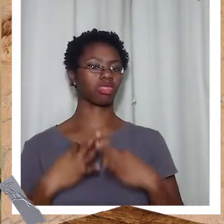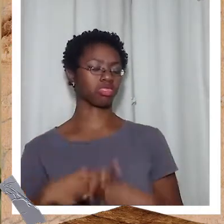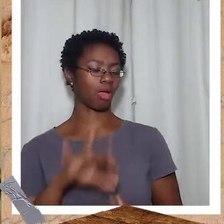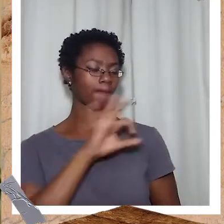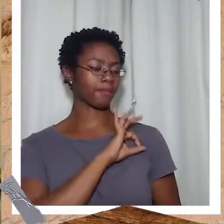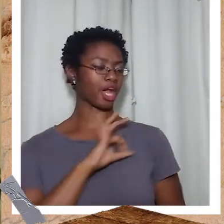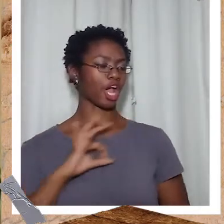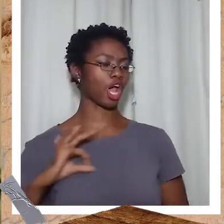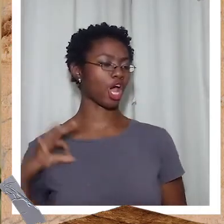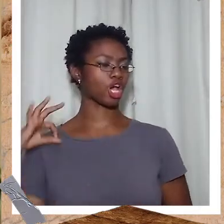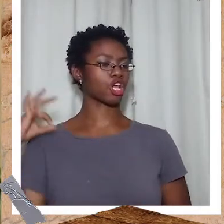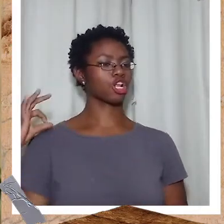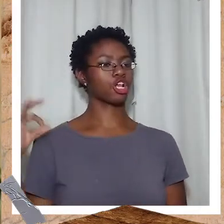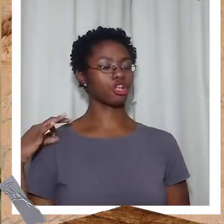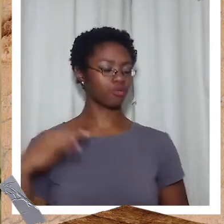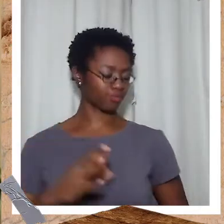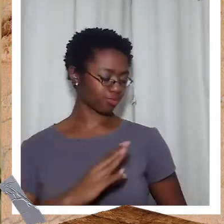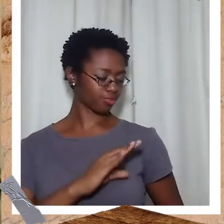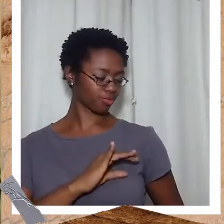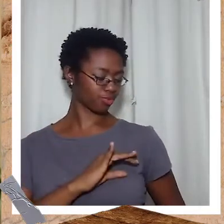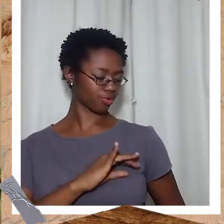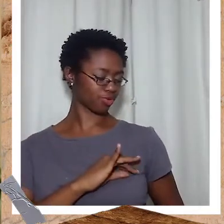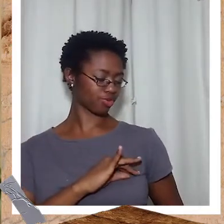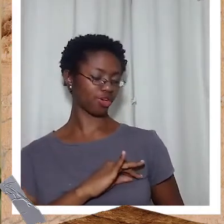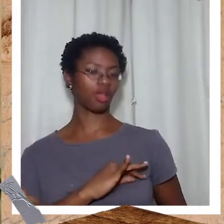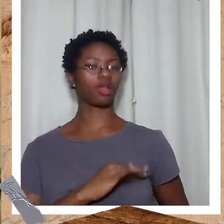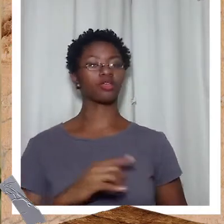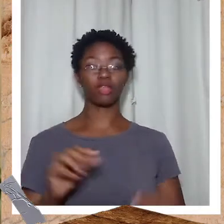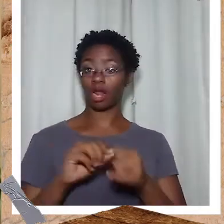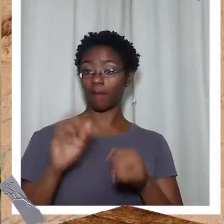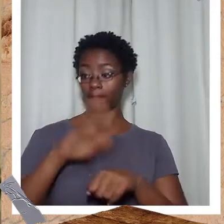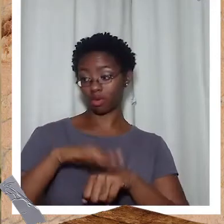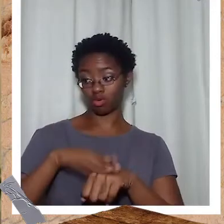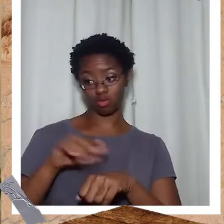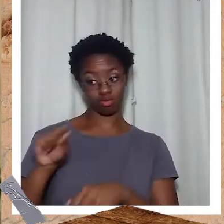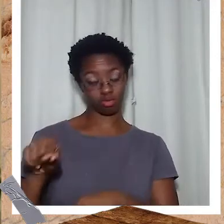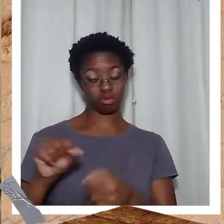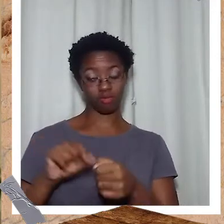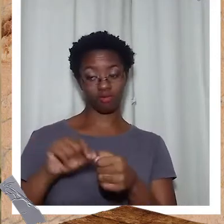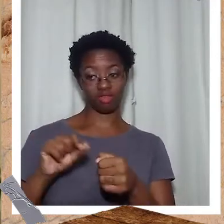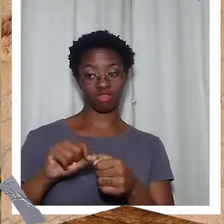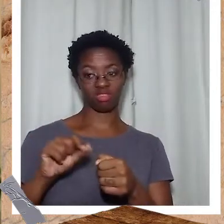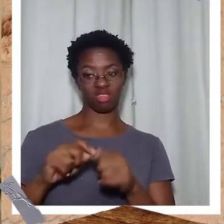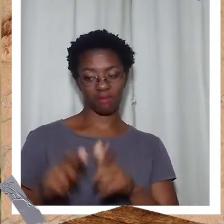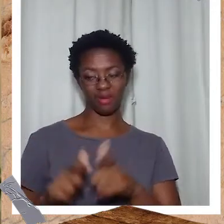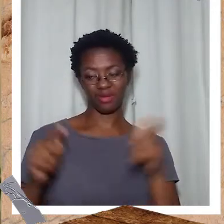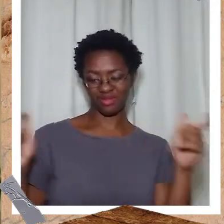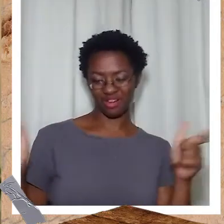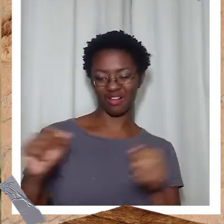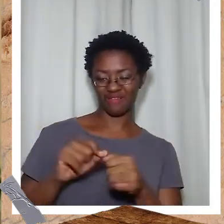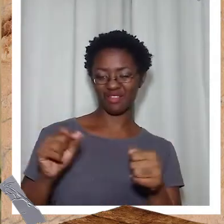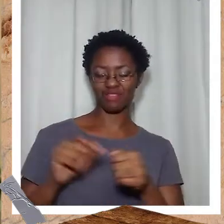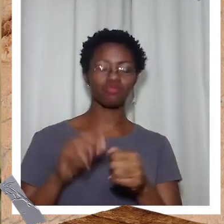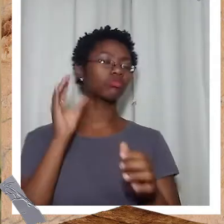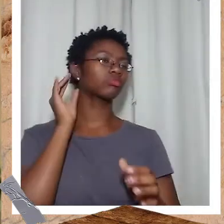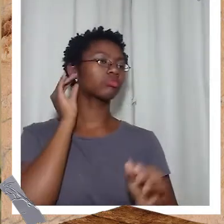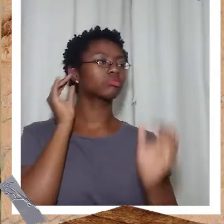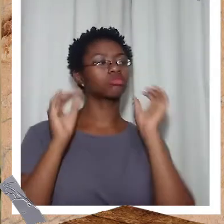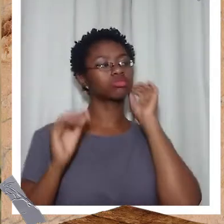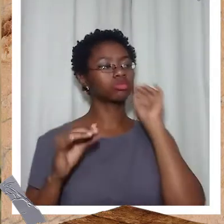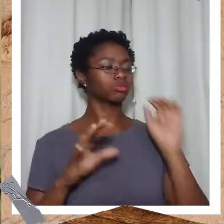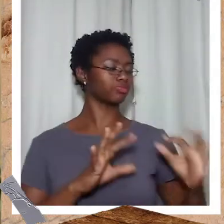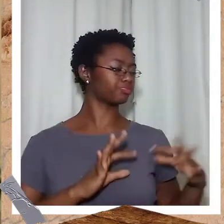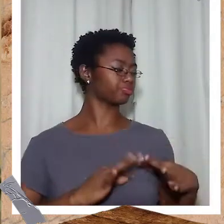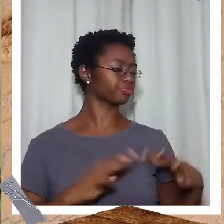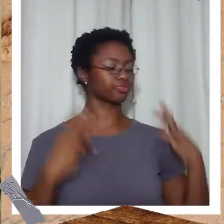Carolina que adorava usar broches de pérola e que ela própria confeccionava, né, a maior parte das vezes, essas joias que ela portava,